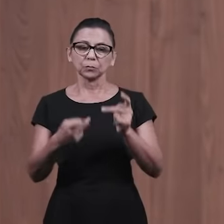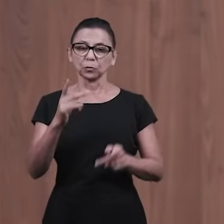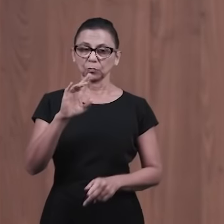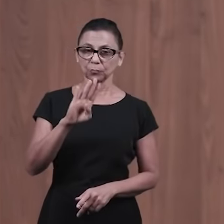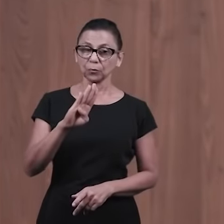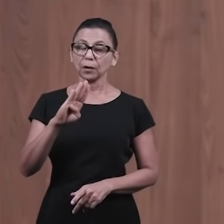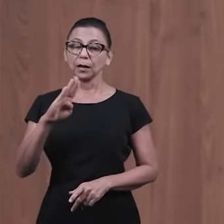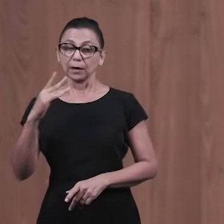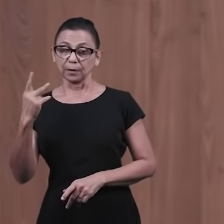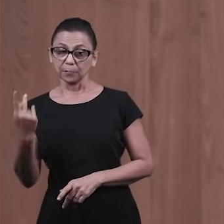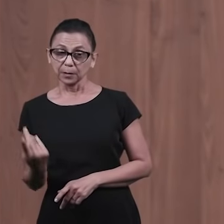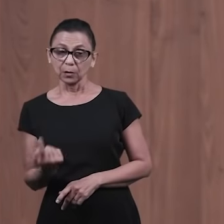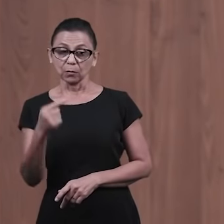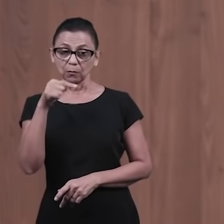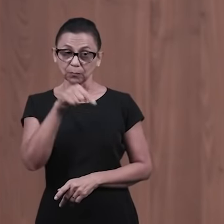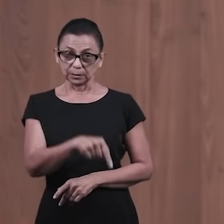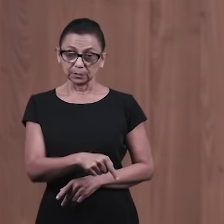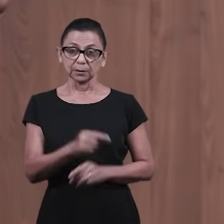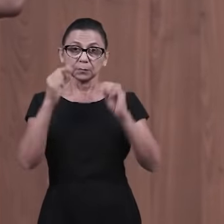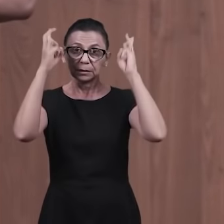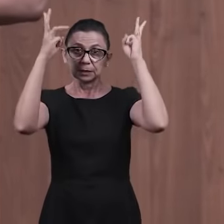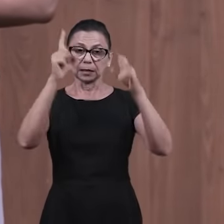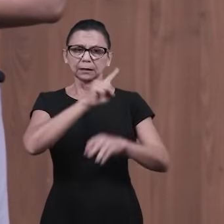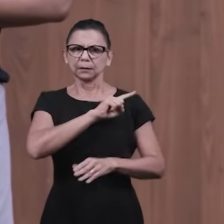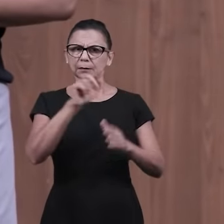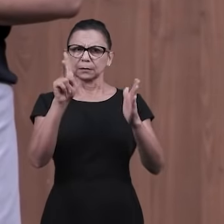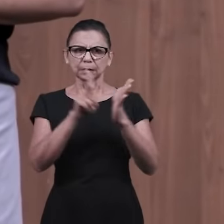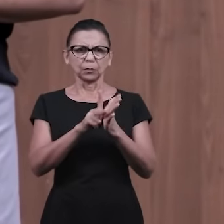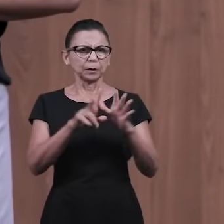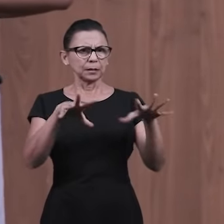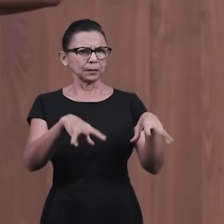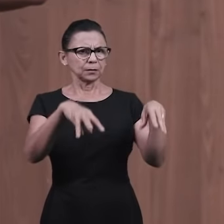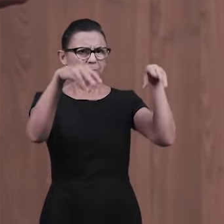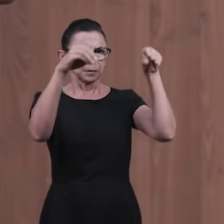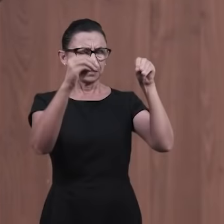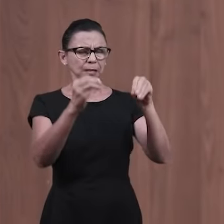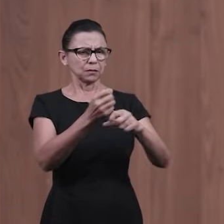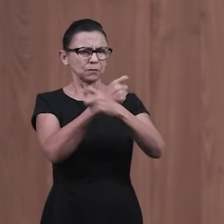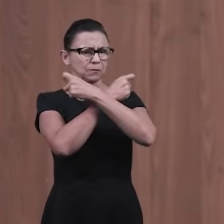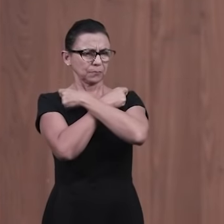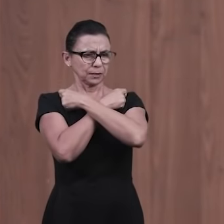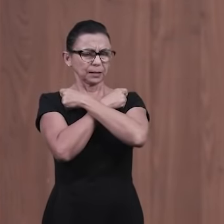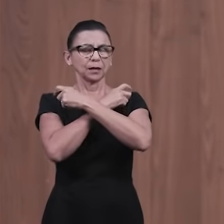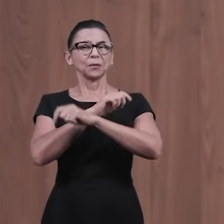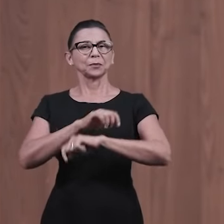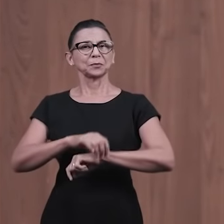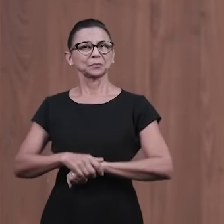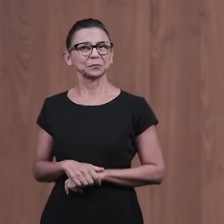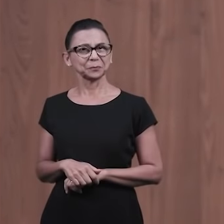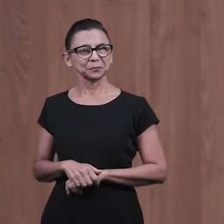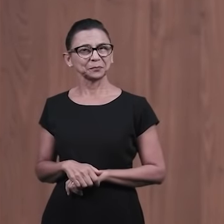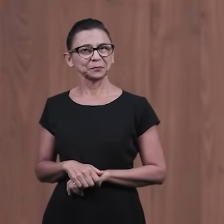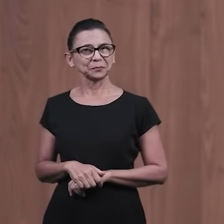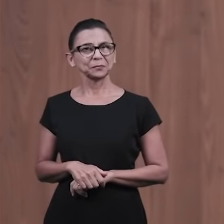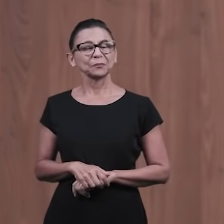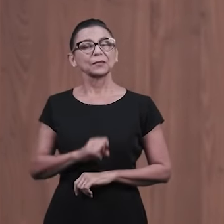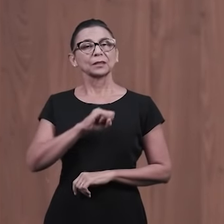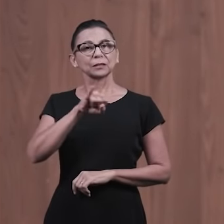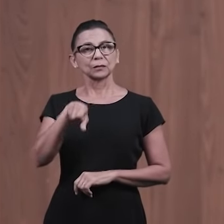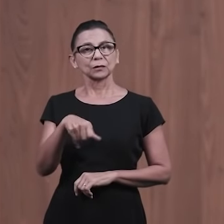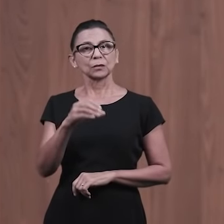não pertencia àquele lugar. Então Joquebede teve tempo para ensinar ao seu filho, e este